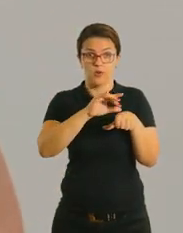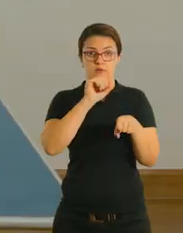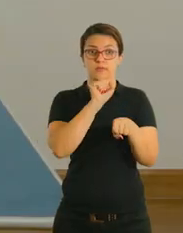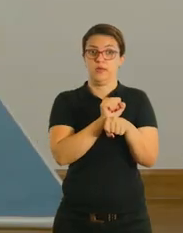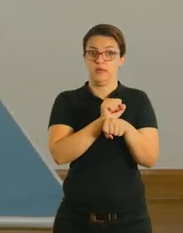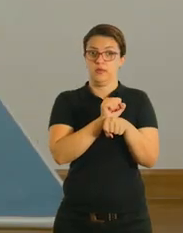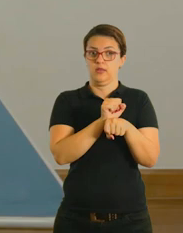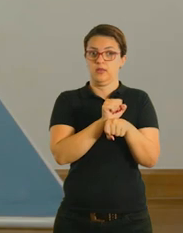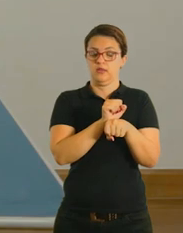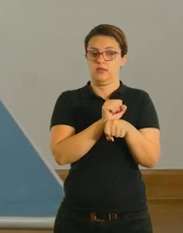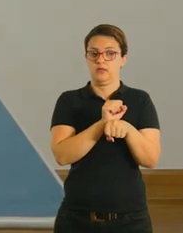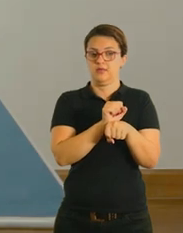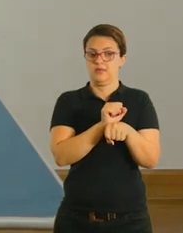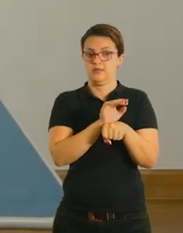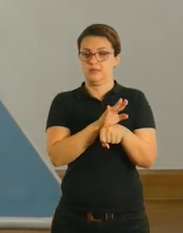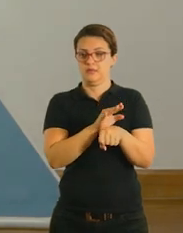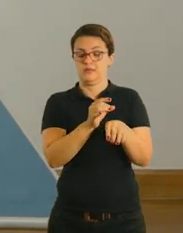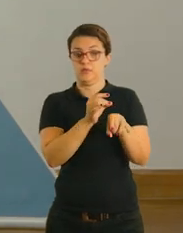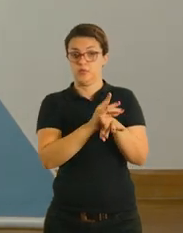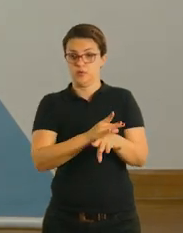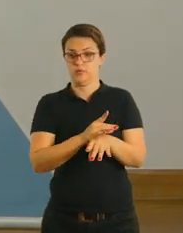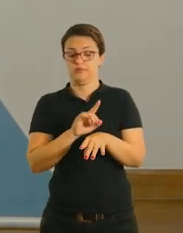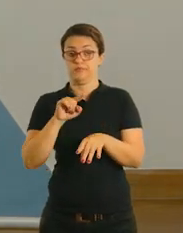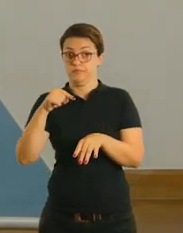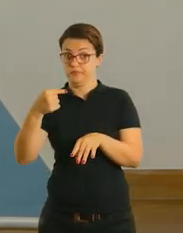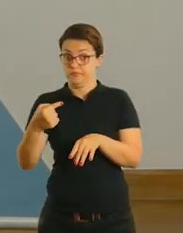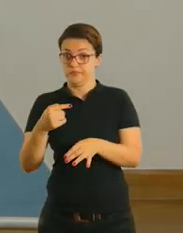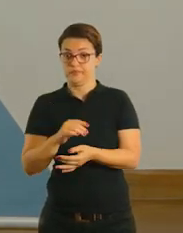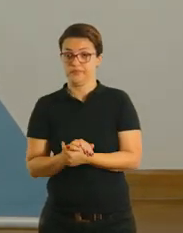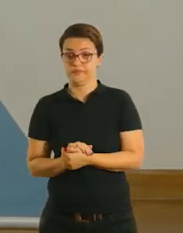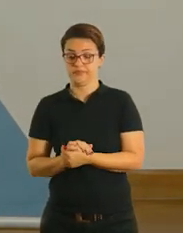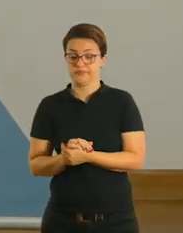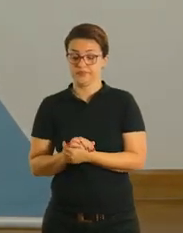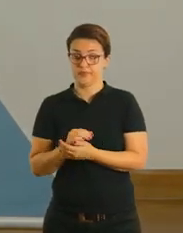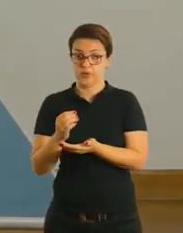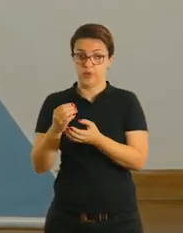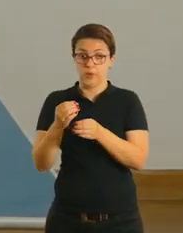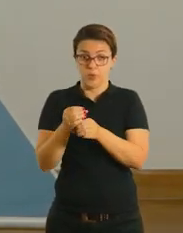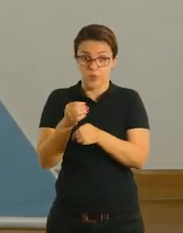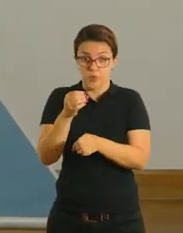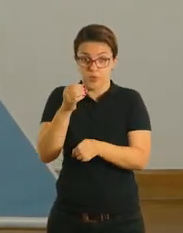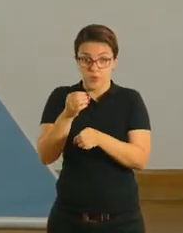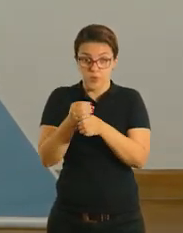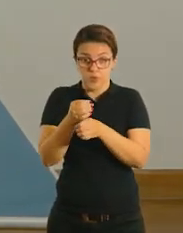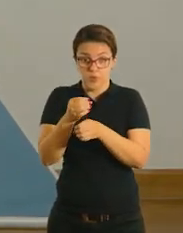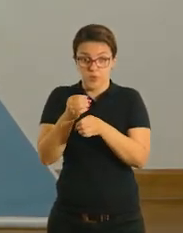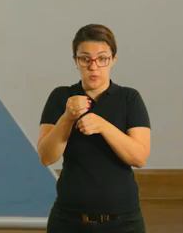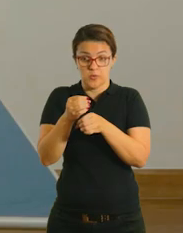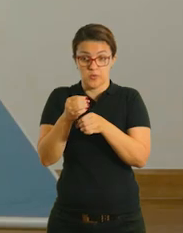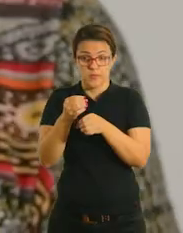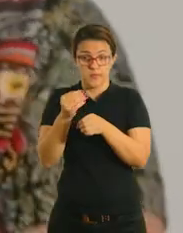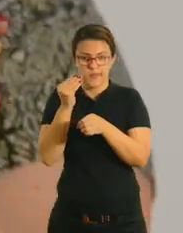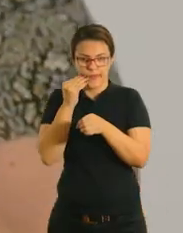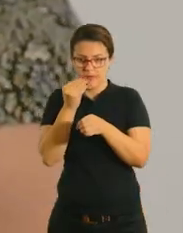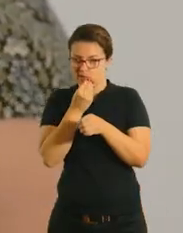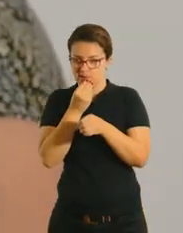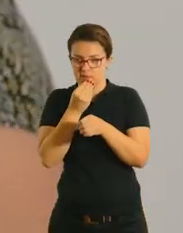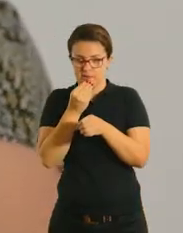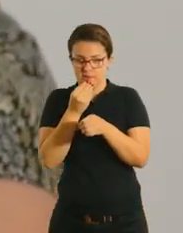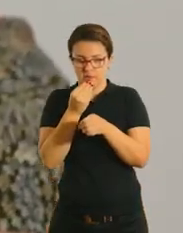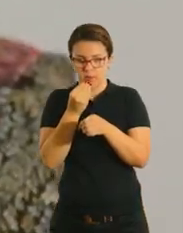secar. Enquanto isso, nós vamos pegar o rolinho de papel toalha e vamos fazer